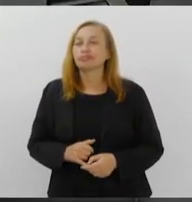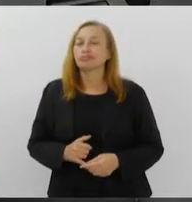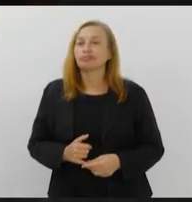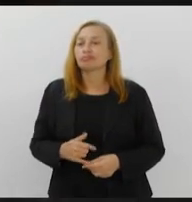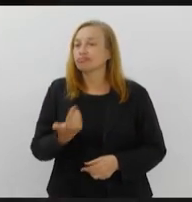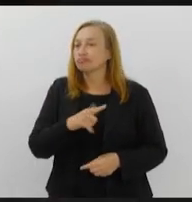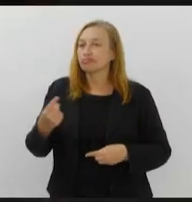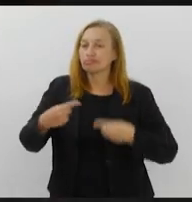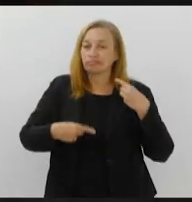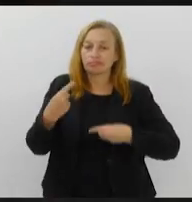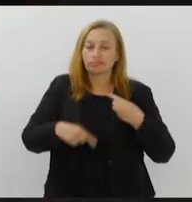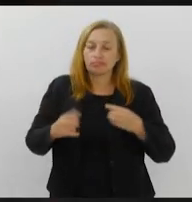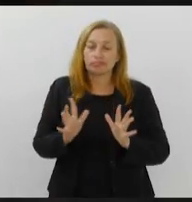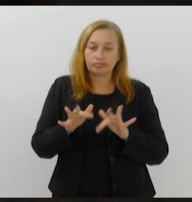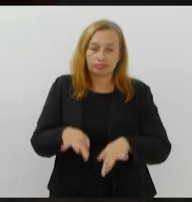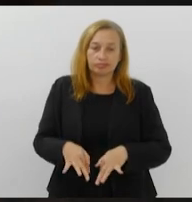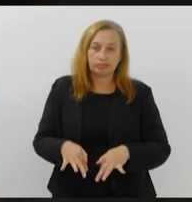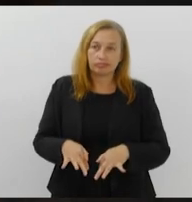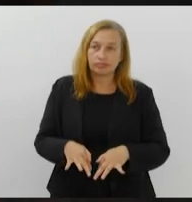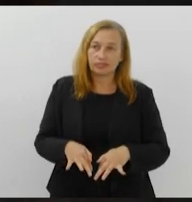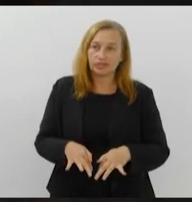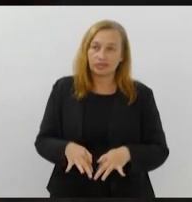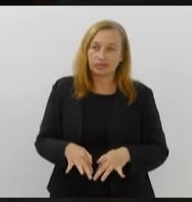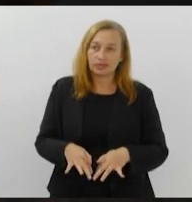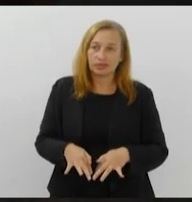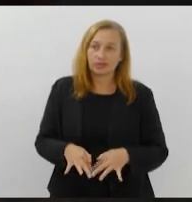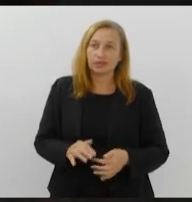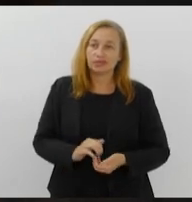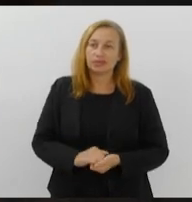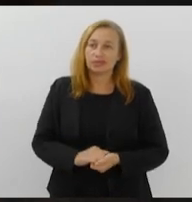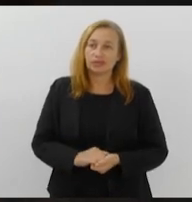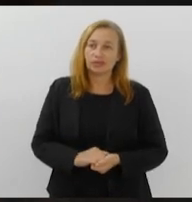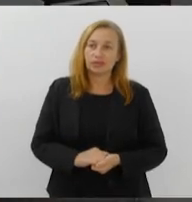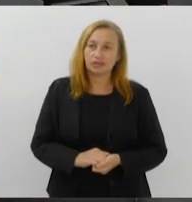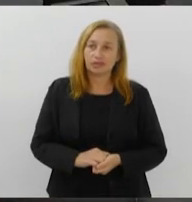Não havendo mais quem queira discutir, encerrada a discussão.